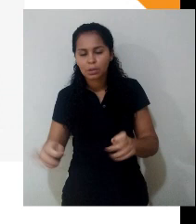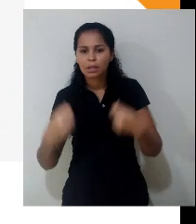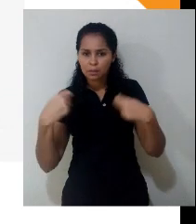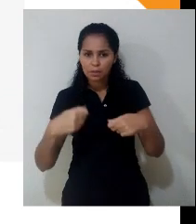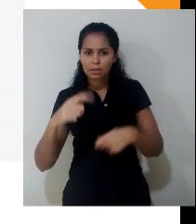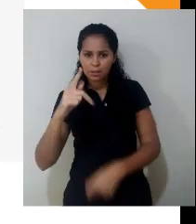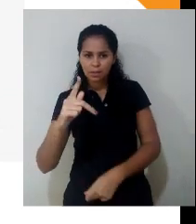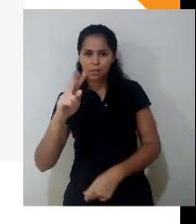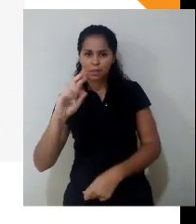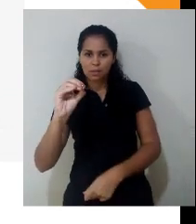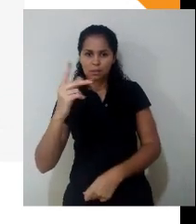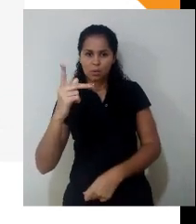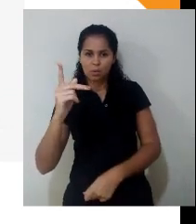proporção.